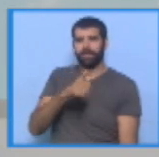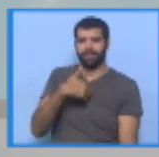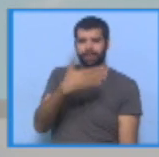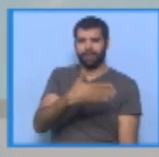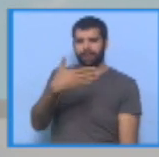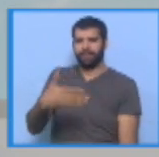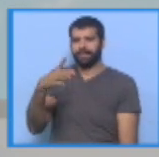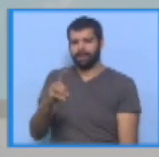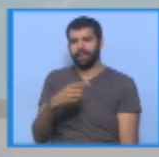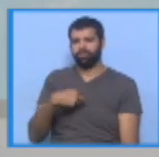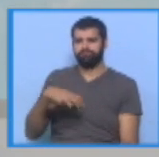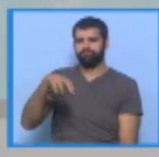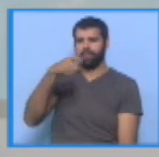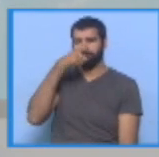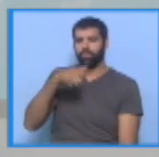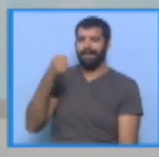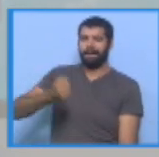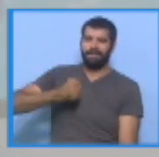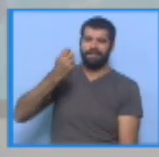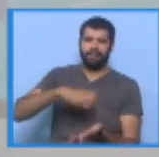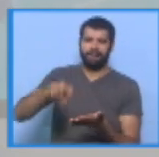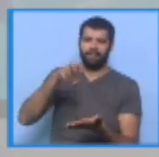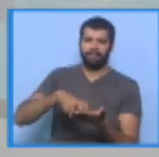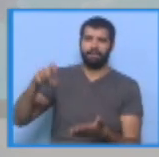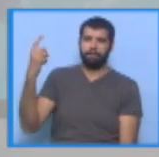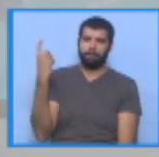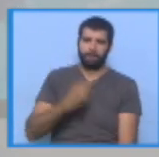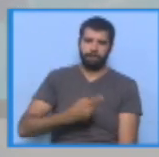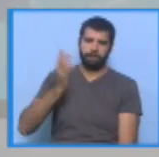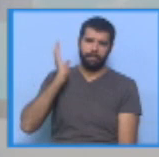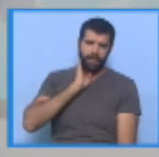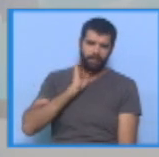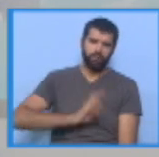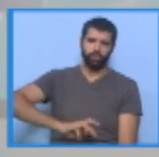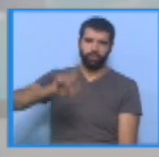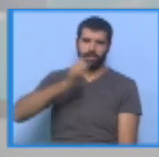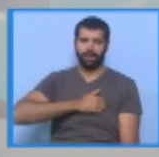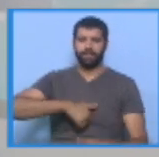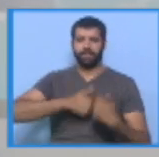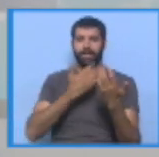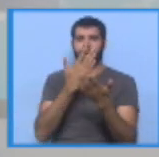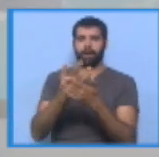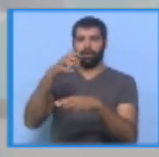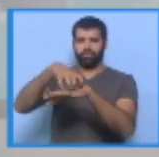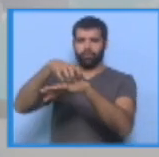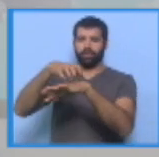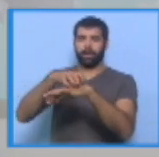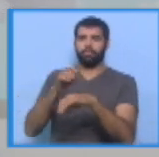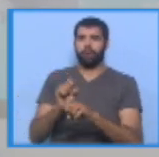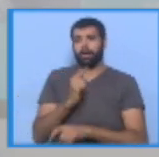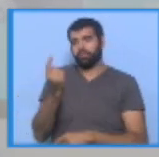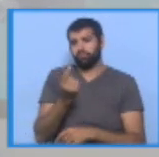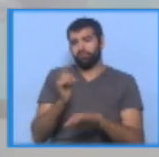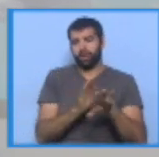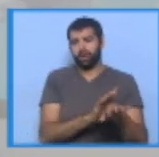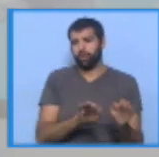que o peregrino tem de percorrer até chegar ao santuário, desde a cidade. Claro que no conjunto, uma vez que alguns à esquerda, outros à